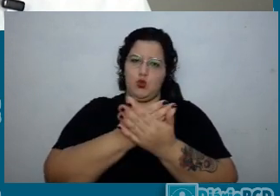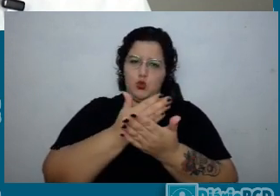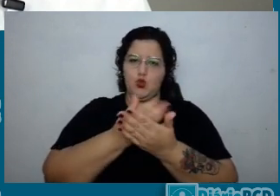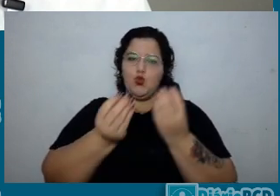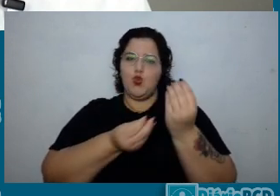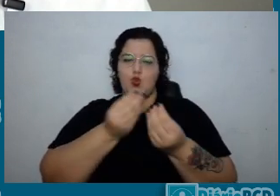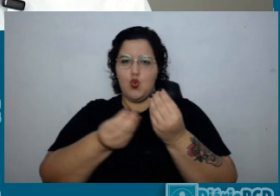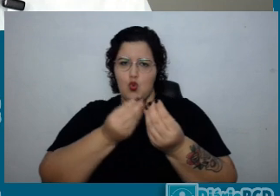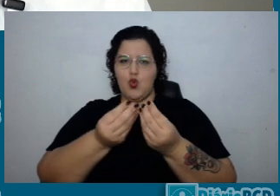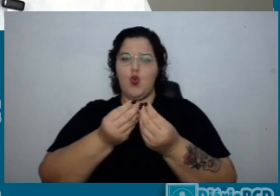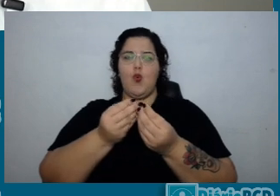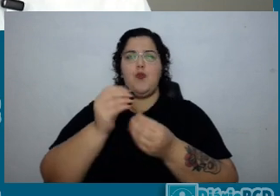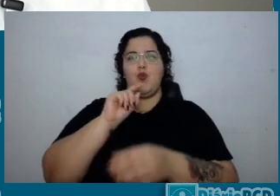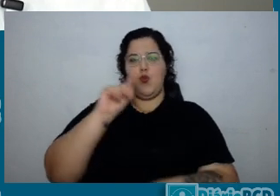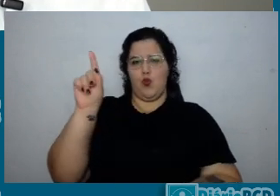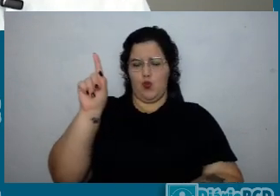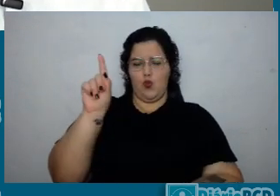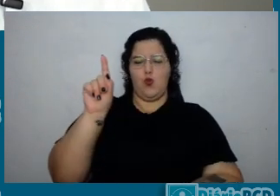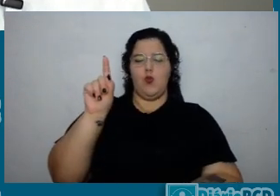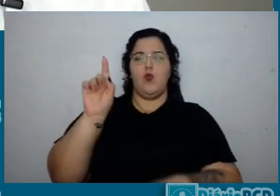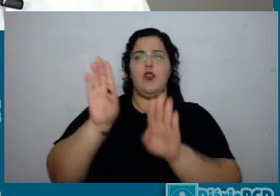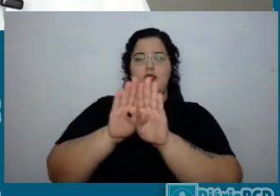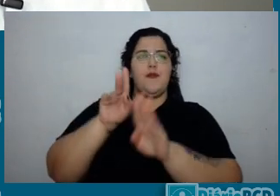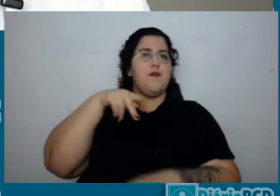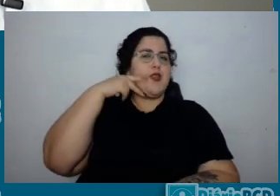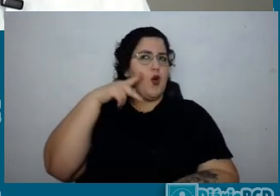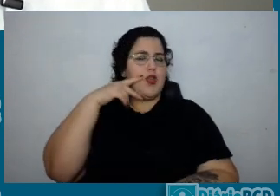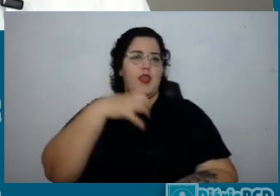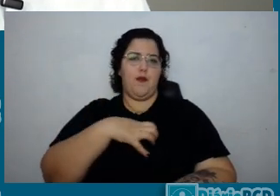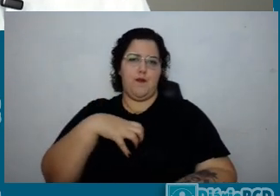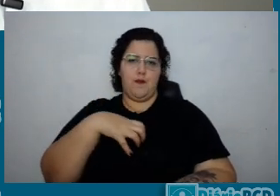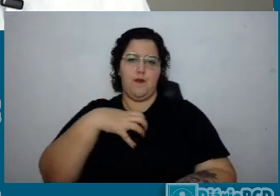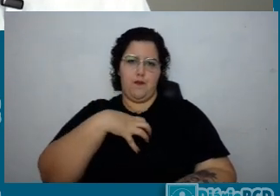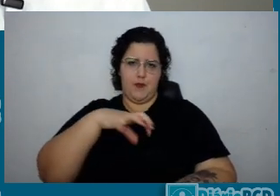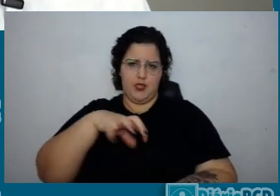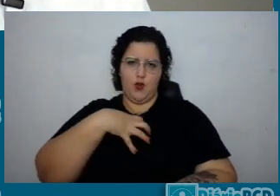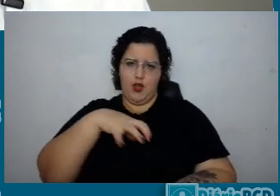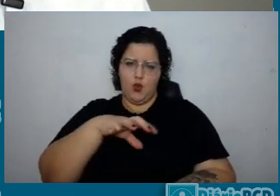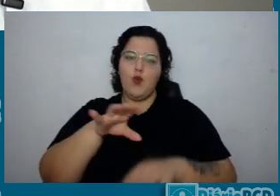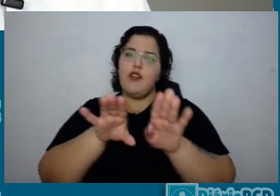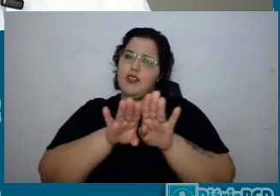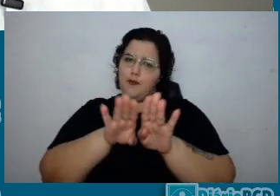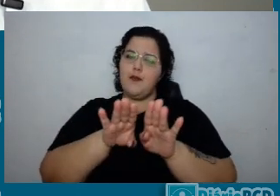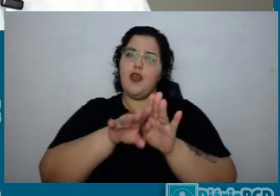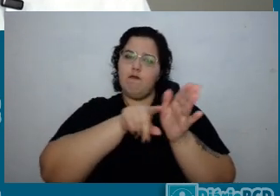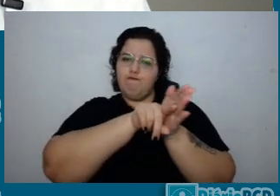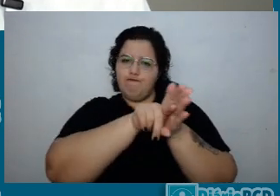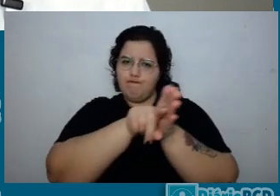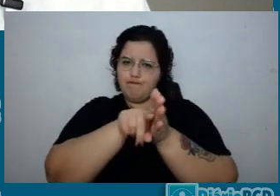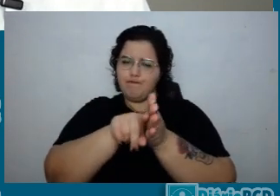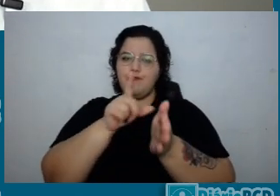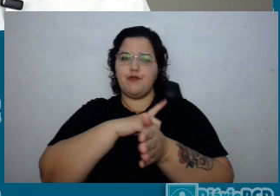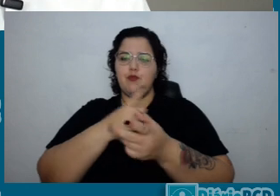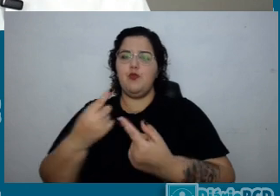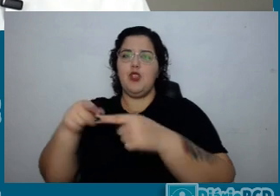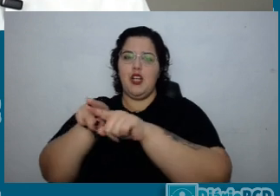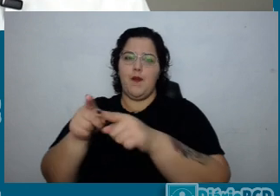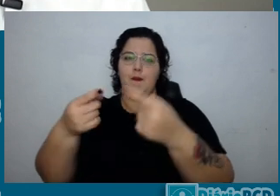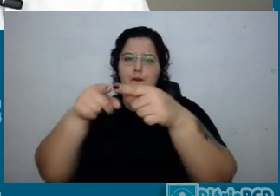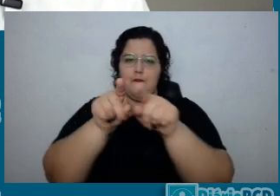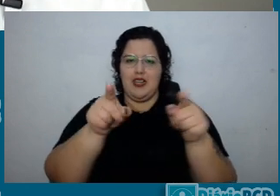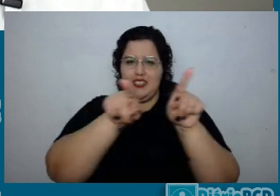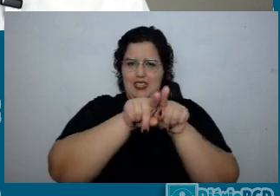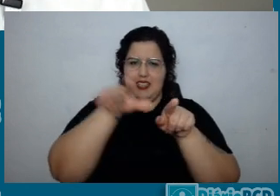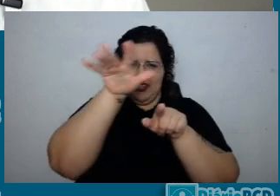de aplicabilidade, tanto no Piauí quanto na Bahia, começando, né, esse processo, em parceria com os estados do Piauí